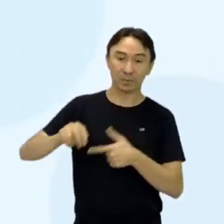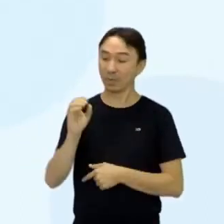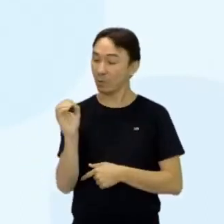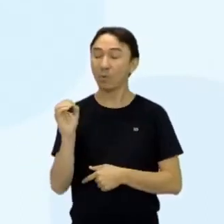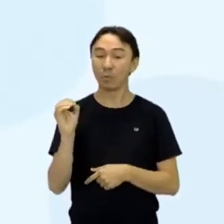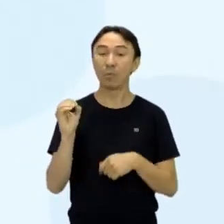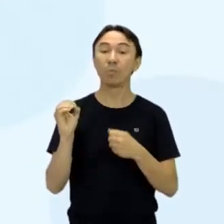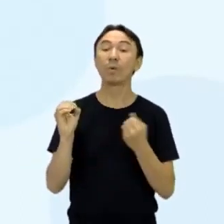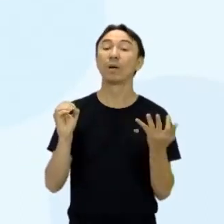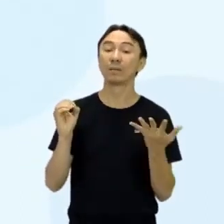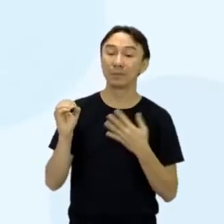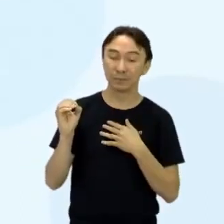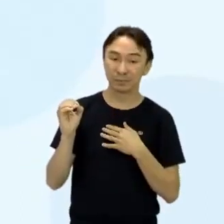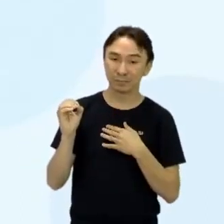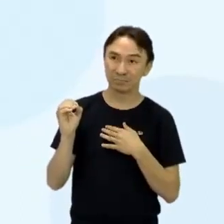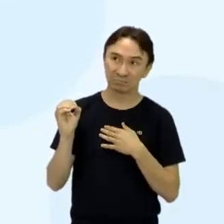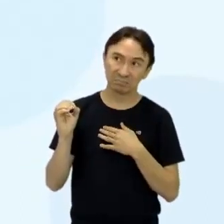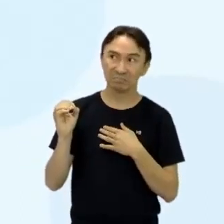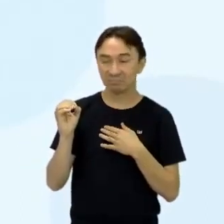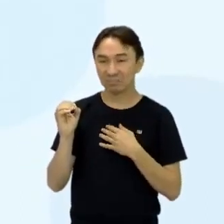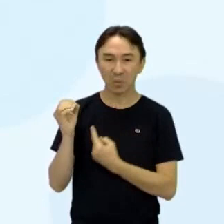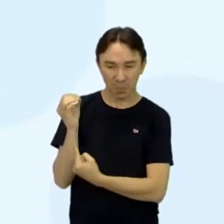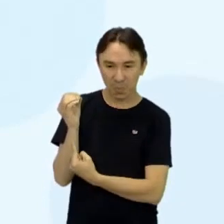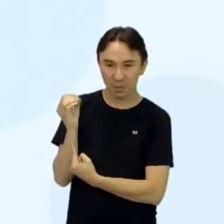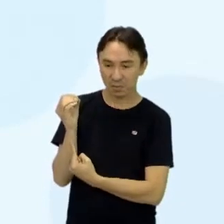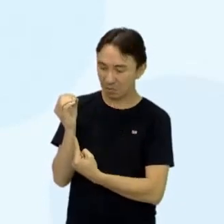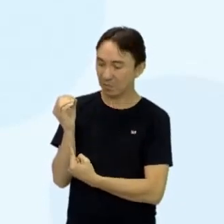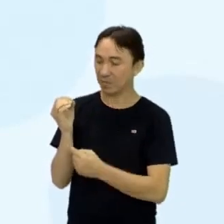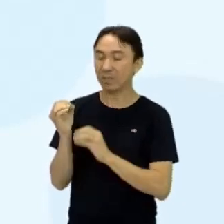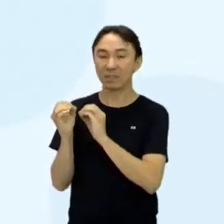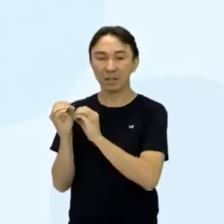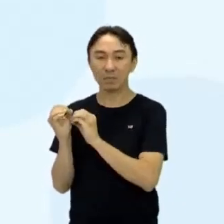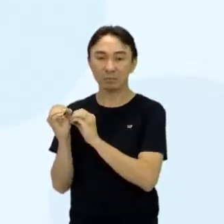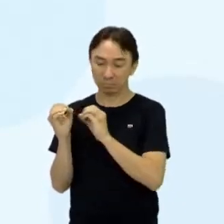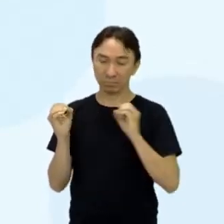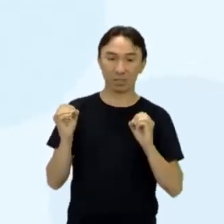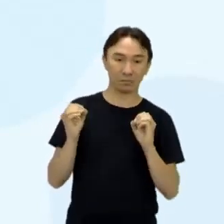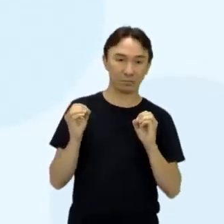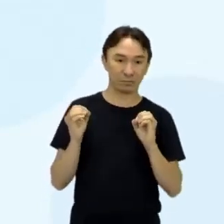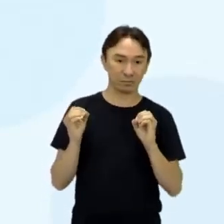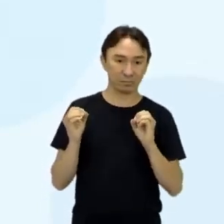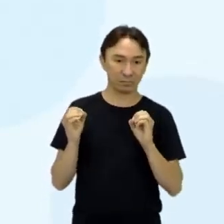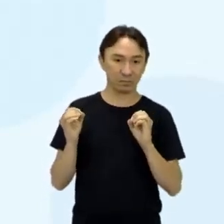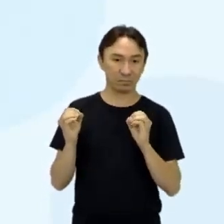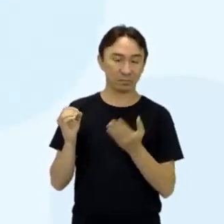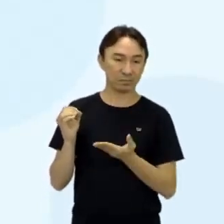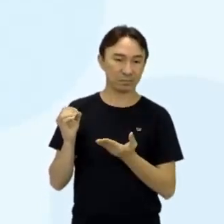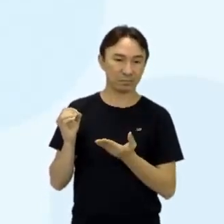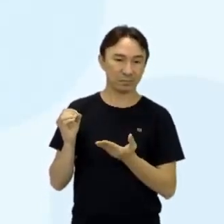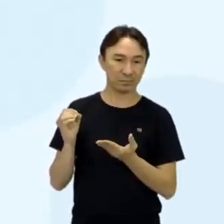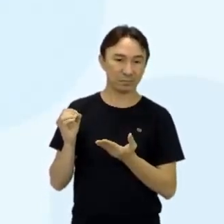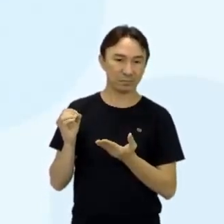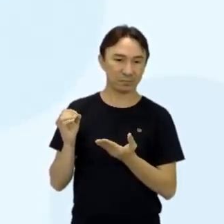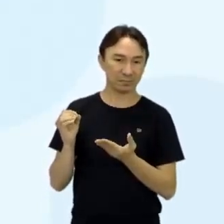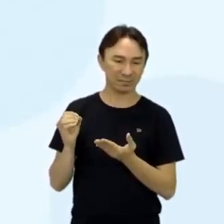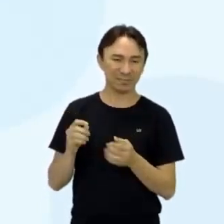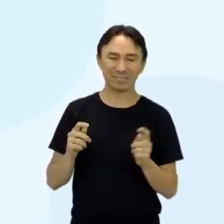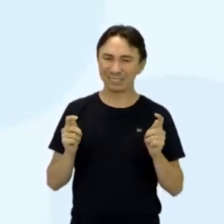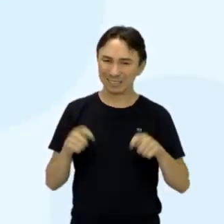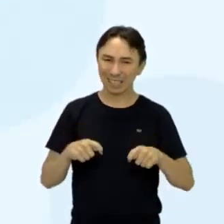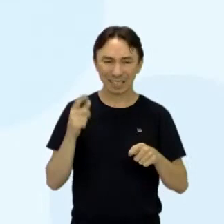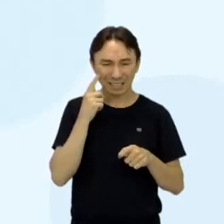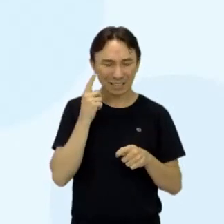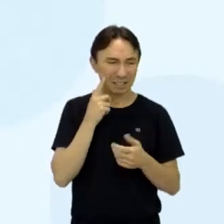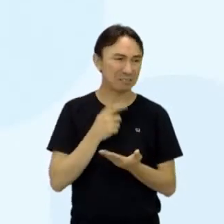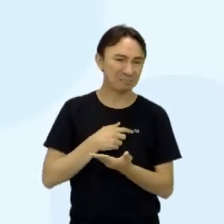por 0, digamos que dá 1. 1 vezes 0, 0, 2 tira 0, sobra 2. Ok. Será que pode ser